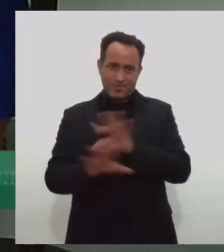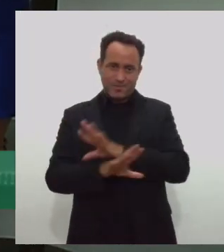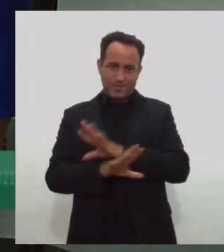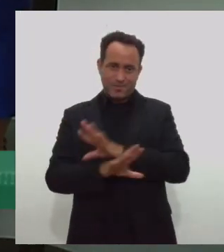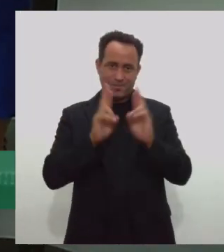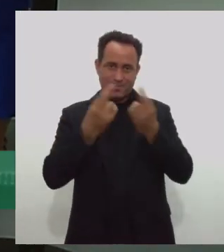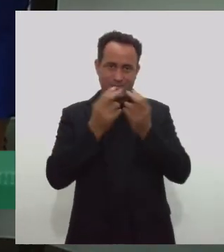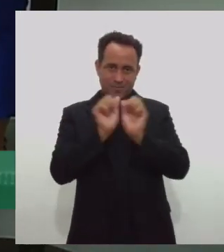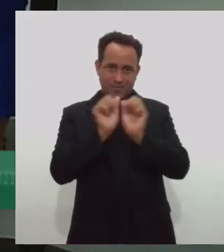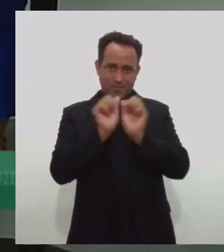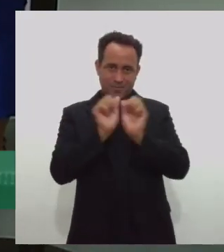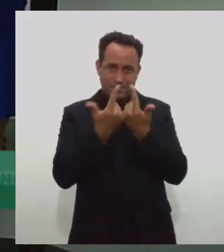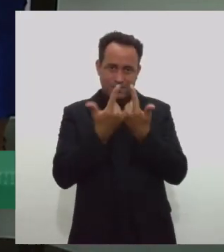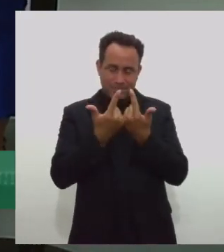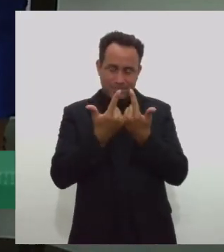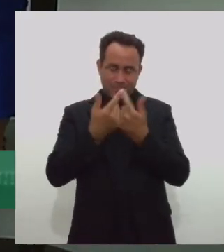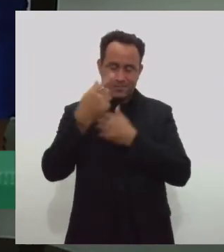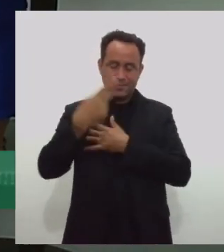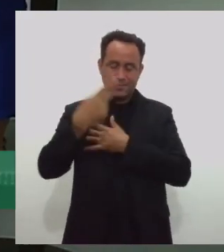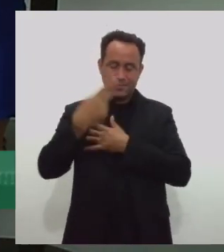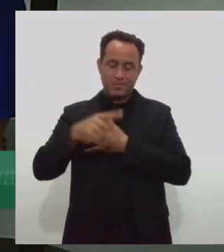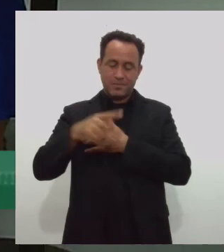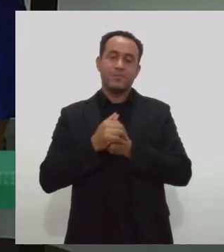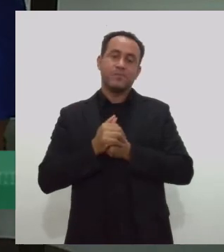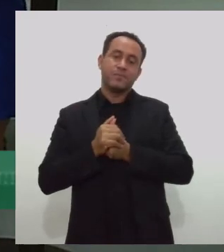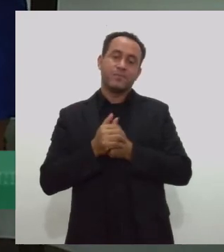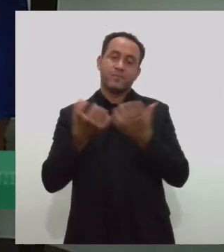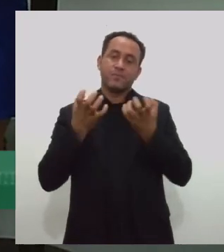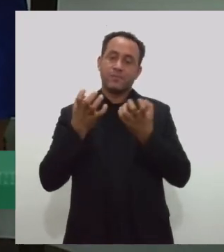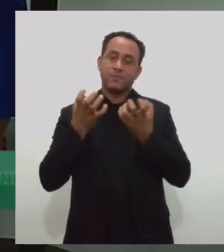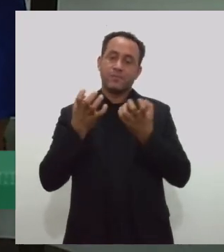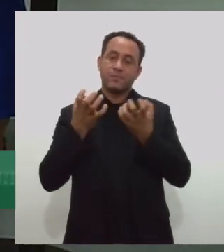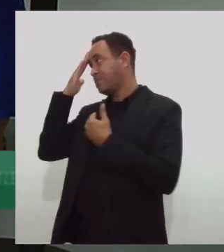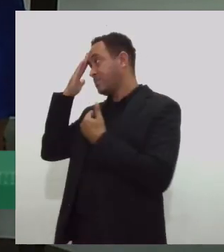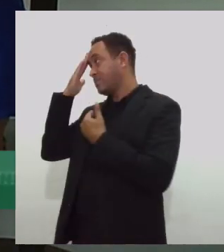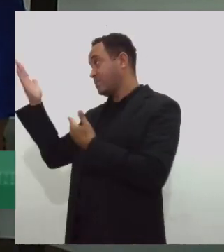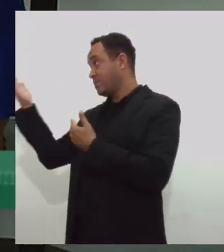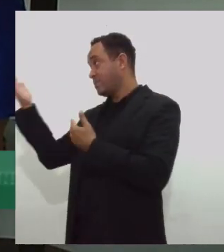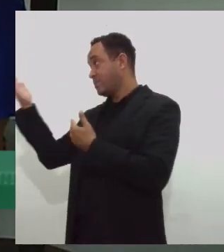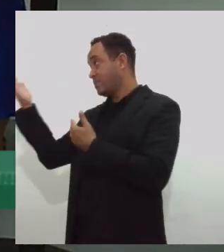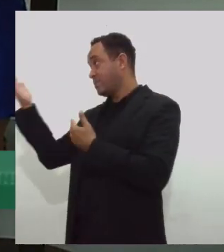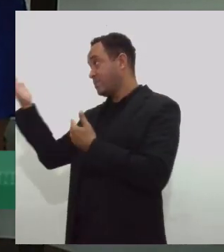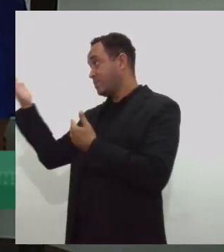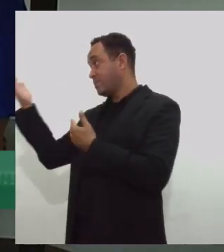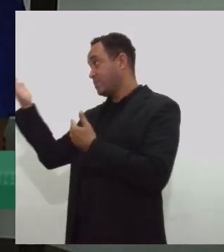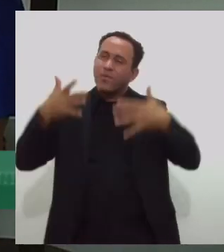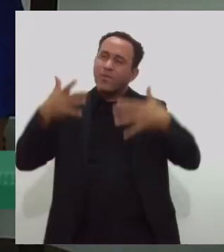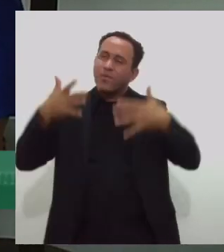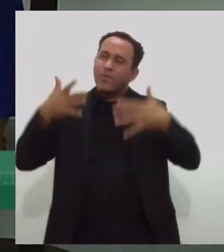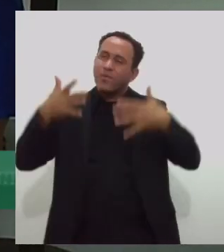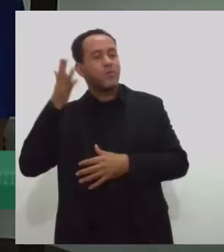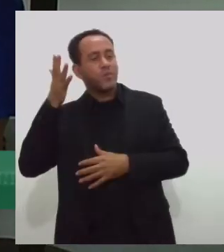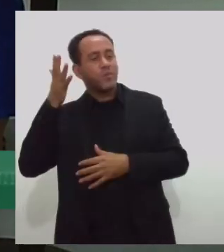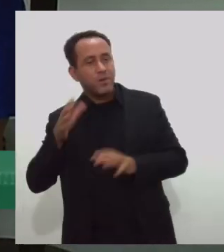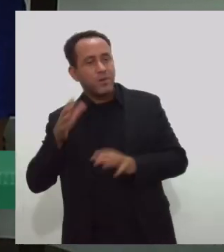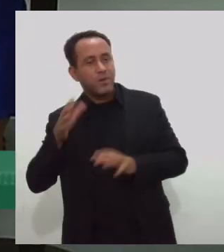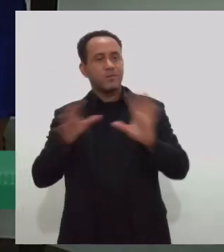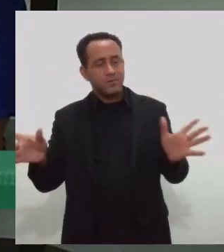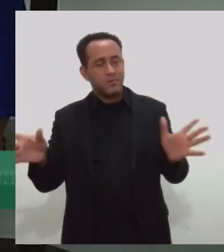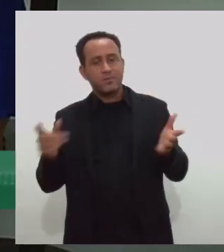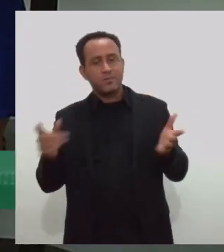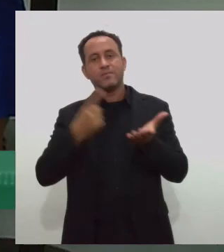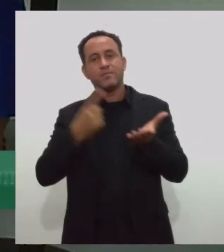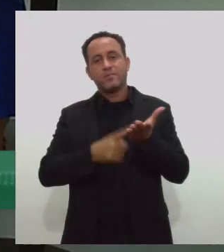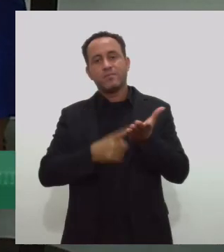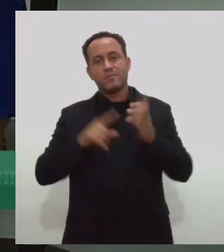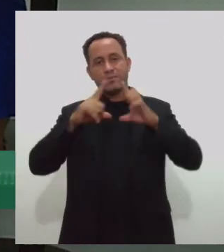sessão plenária aqui na Assembleia Legislativa. Queria muito agradecer aí a participação do senhor, toda a sua disponibilidade aqui para o